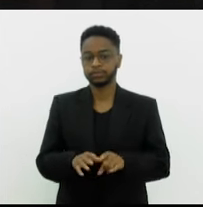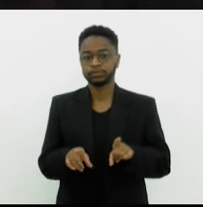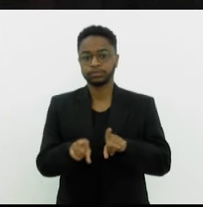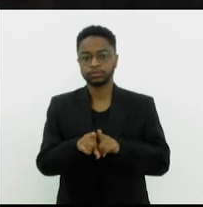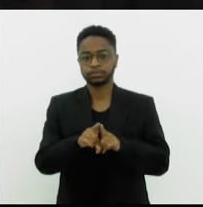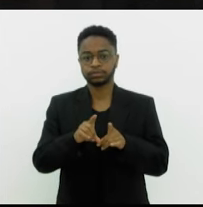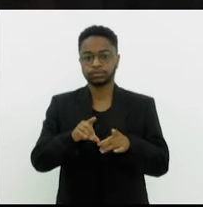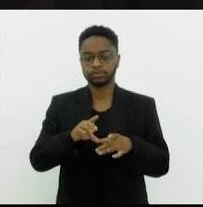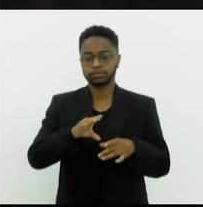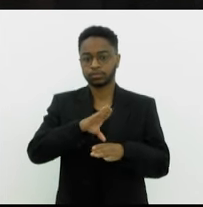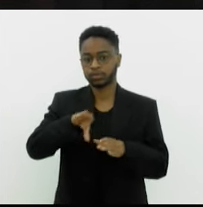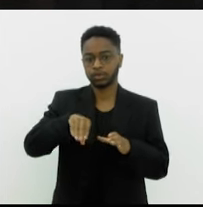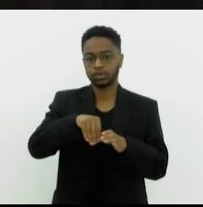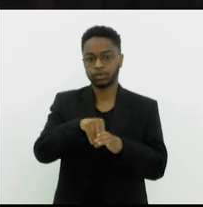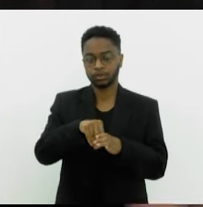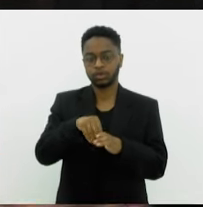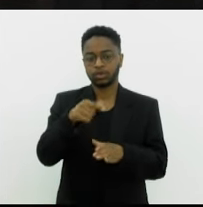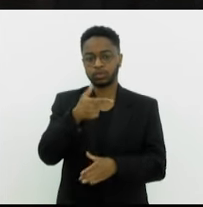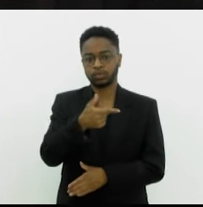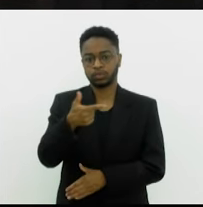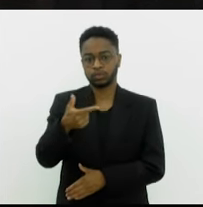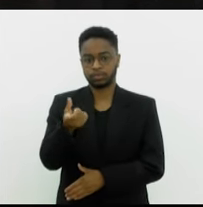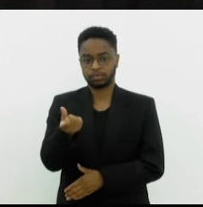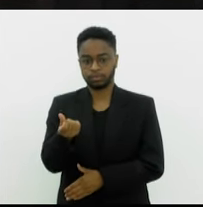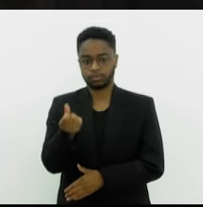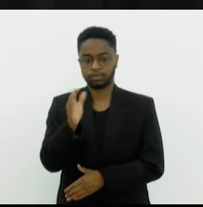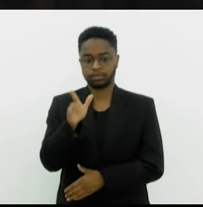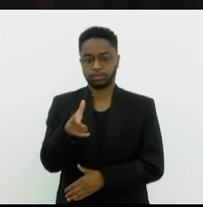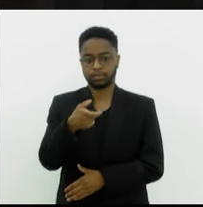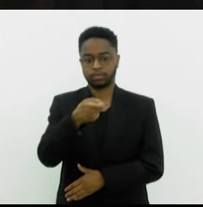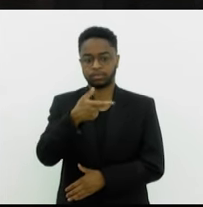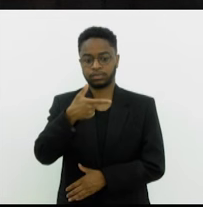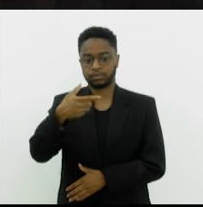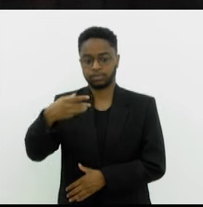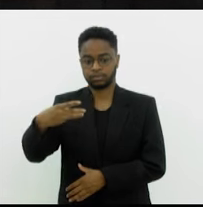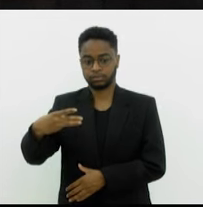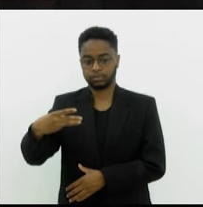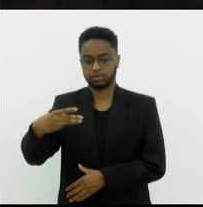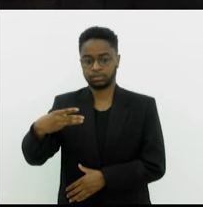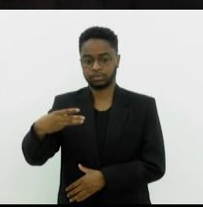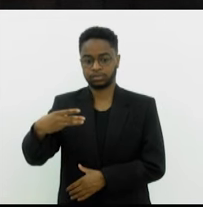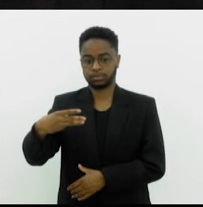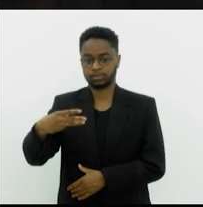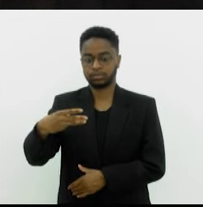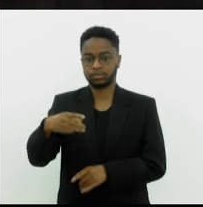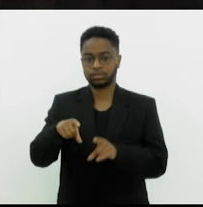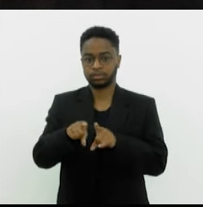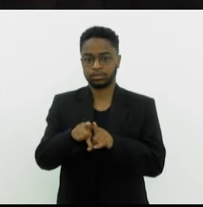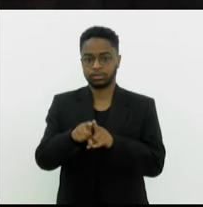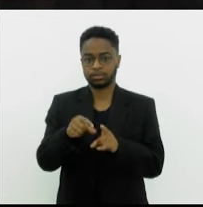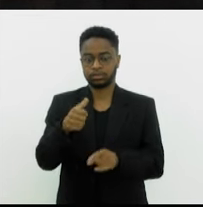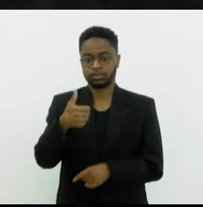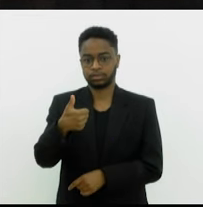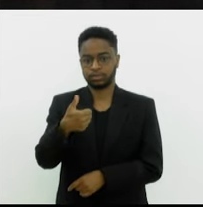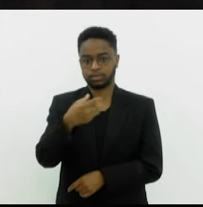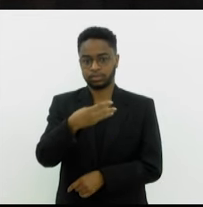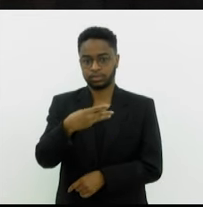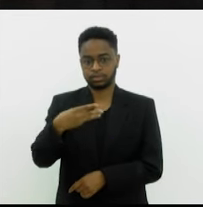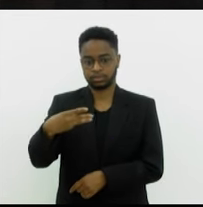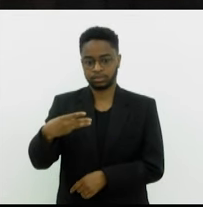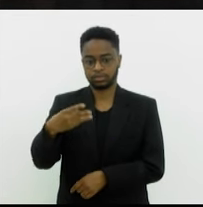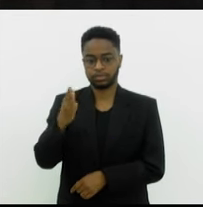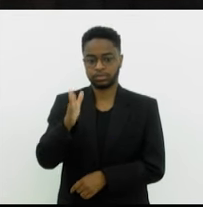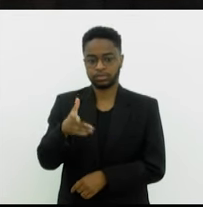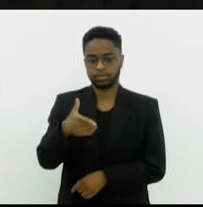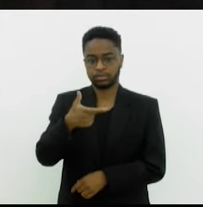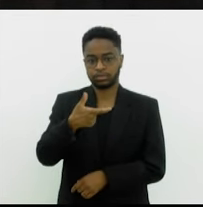convênios 226 de 23, o convênio 133